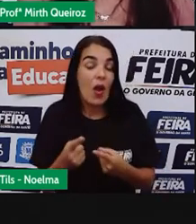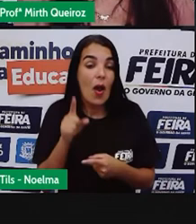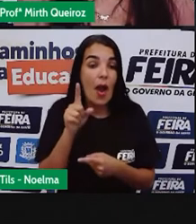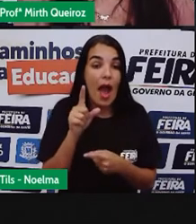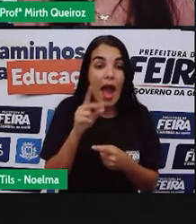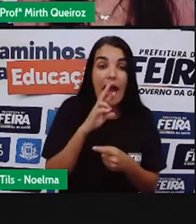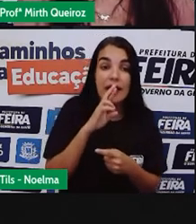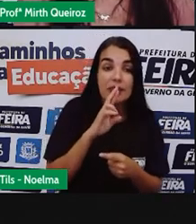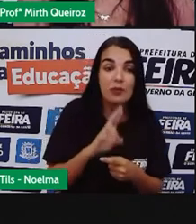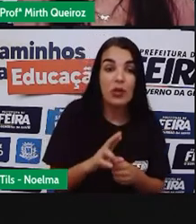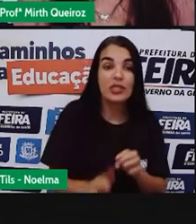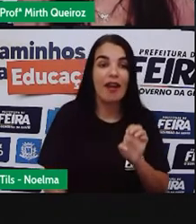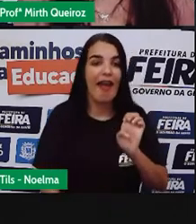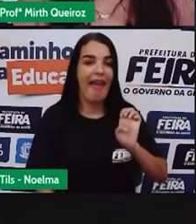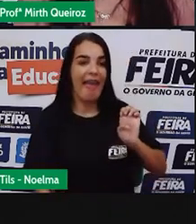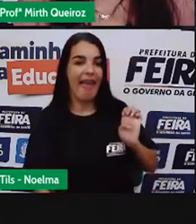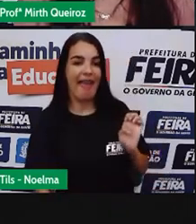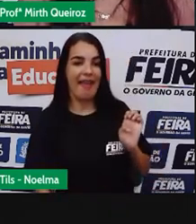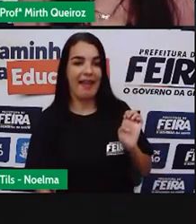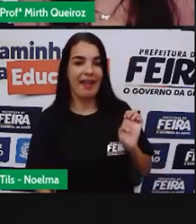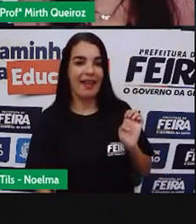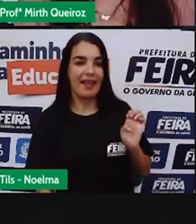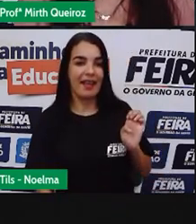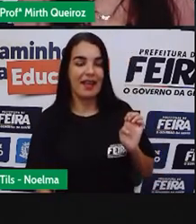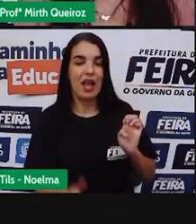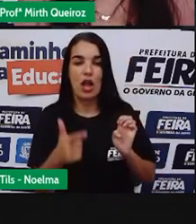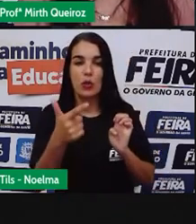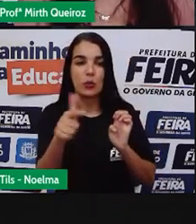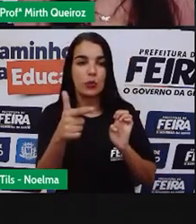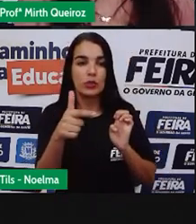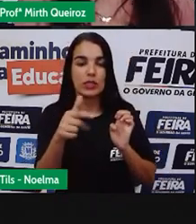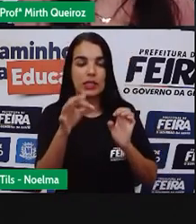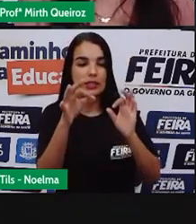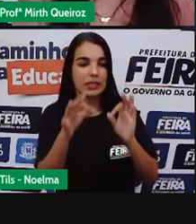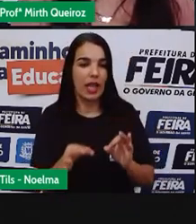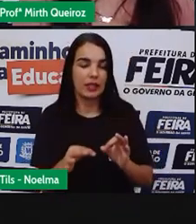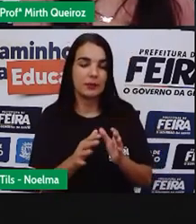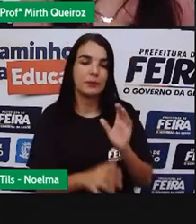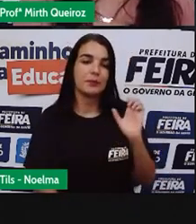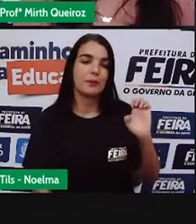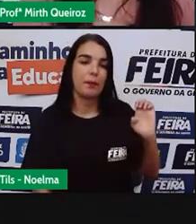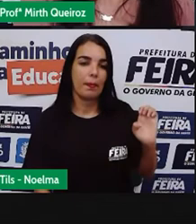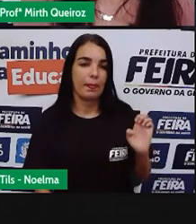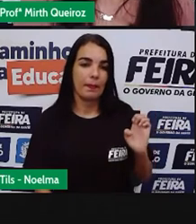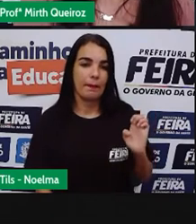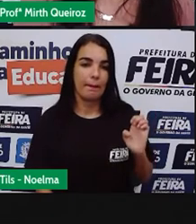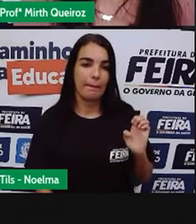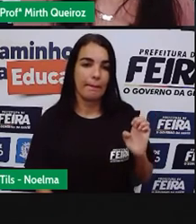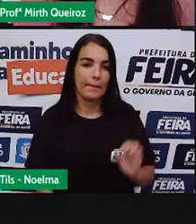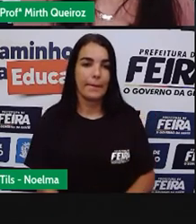alternativa seria a letra E. Nenhuma das alternativas estão corretas, certo?